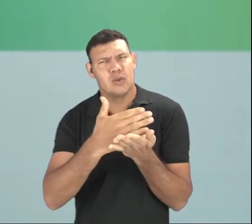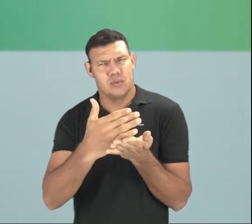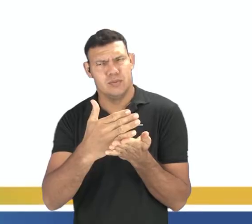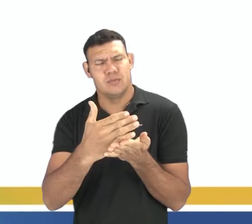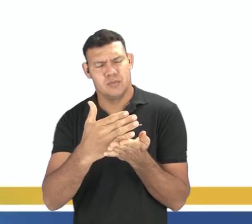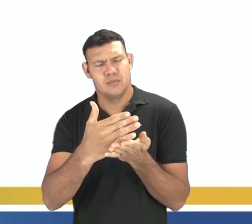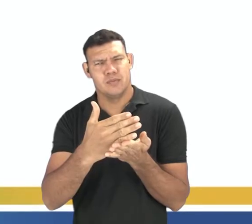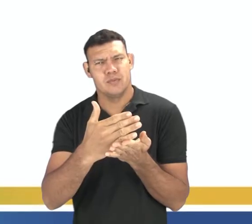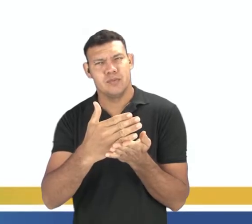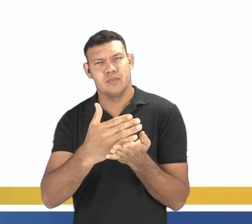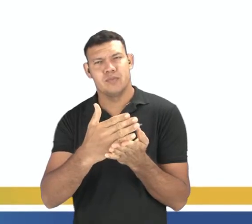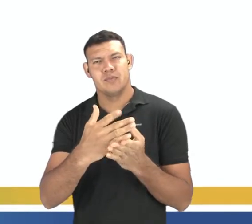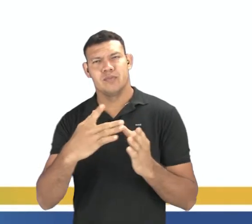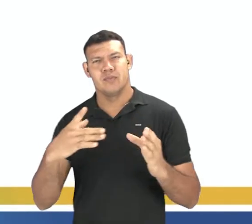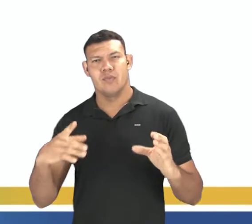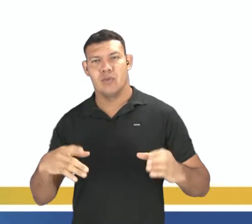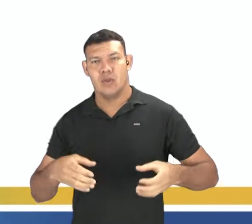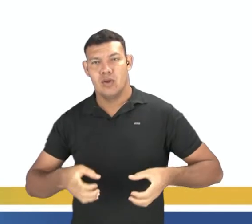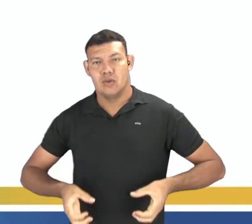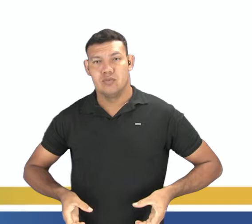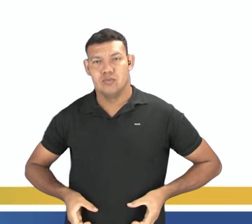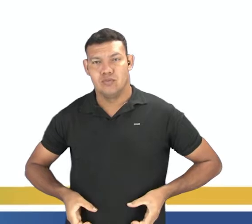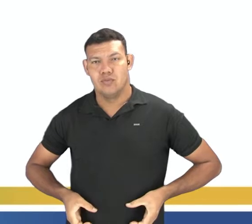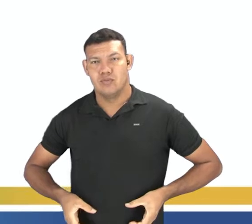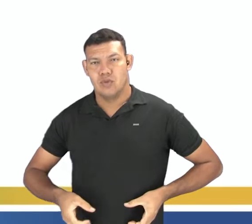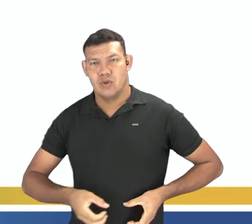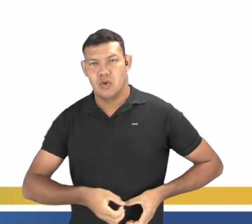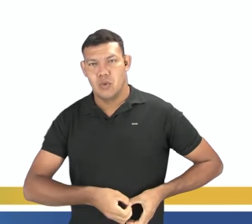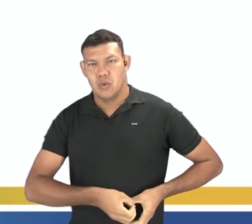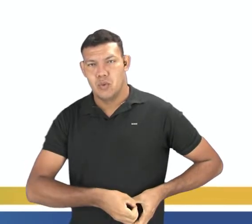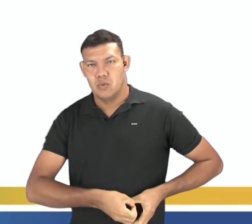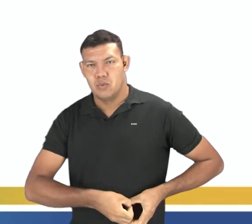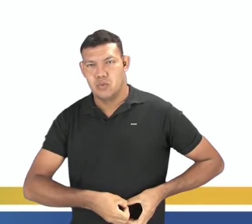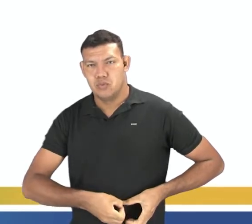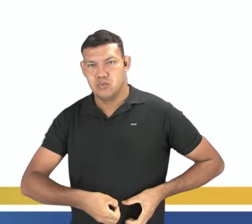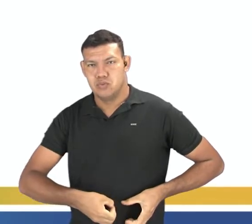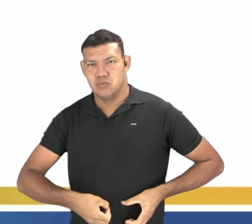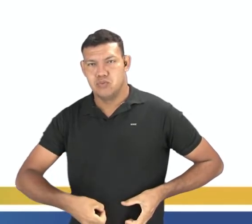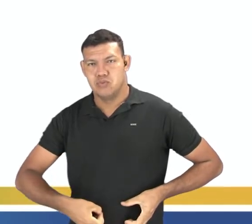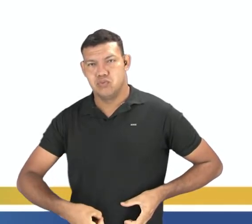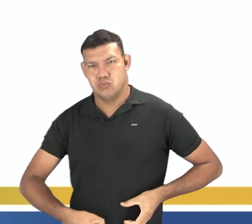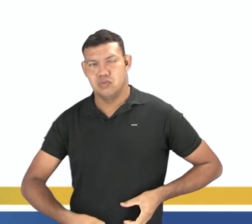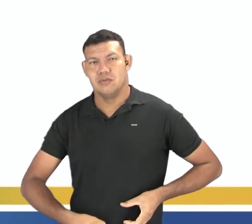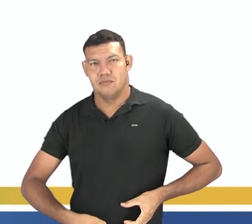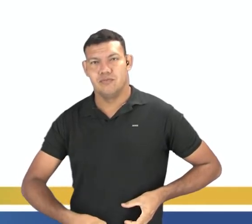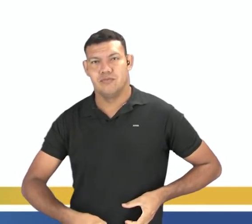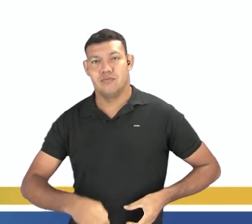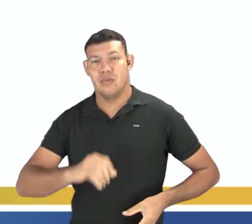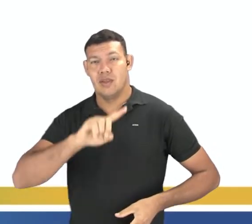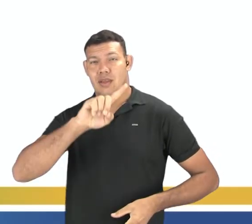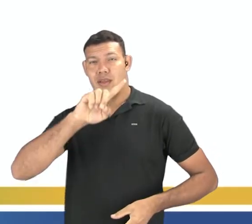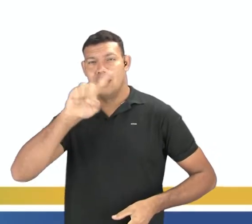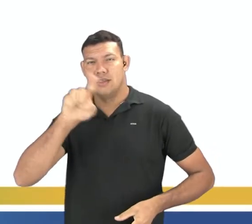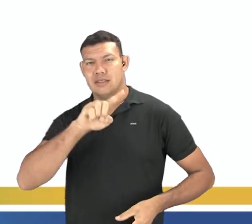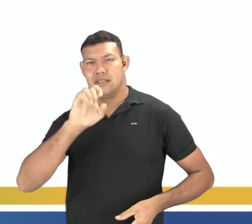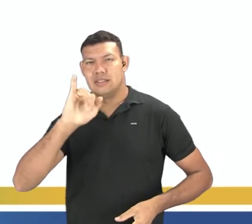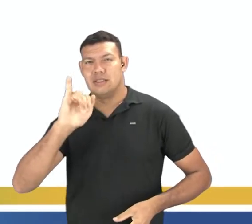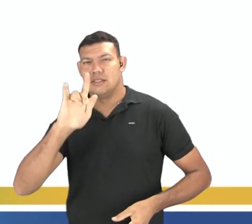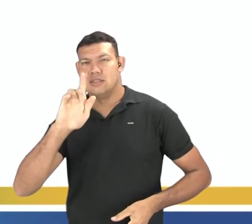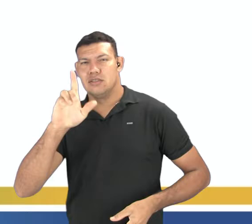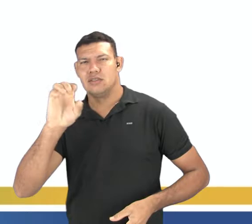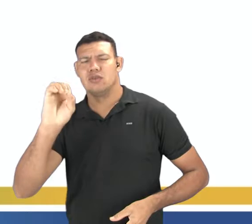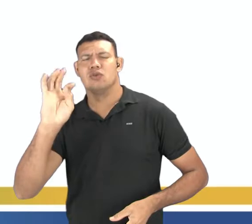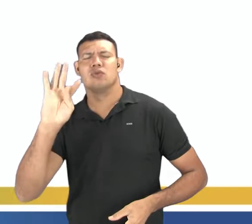da fertilização do óvulo, que a partir de então se passará a ser chamado de zigoto. O que seria